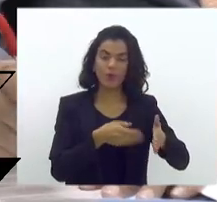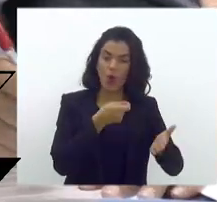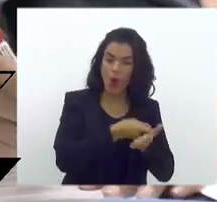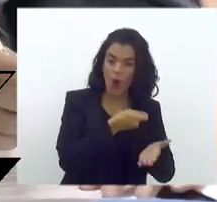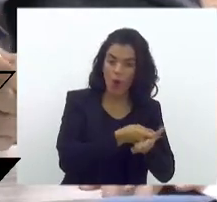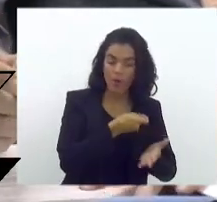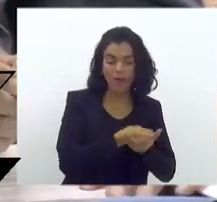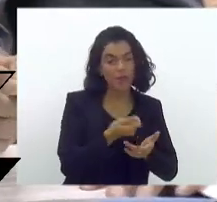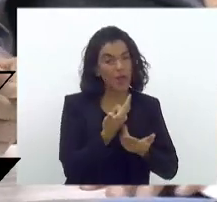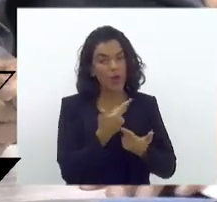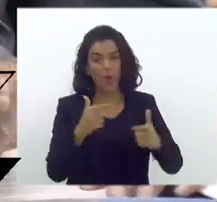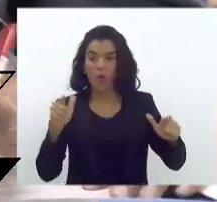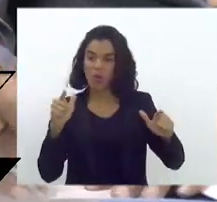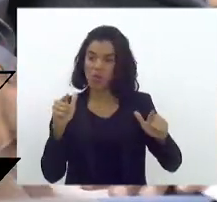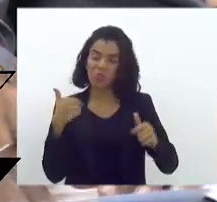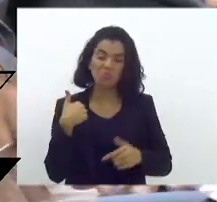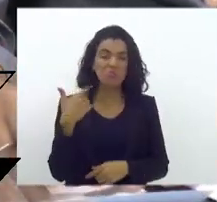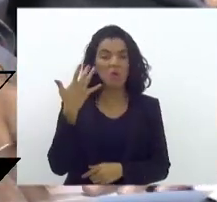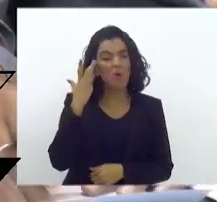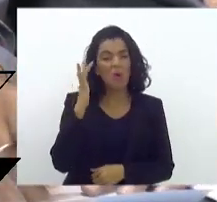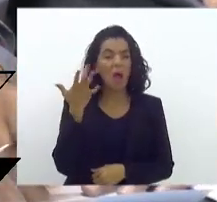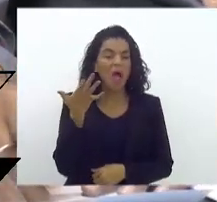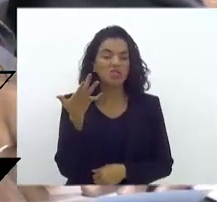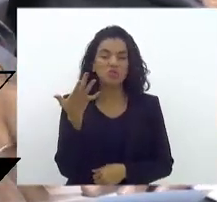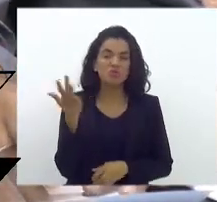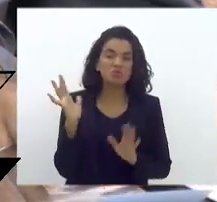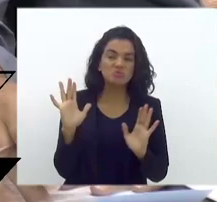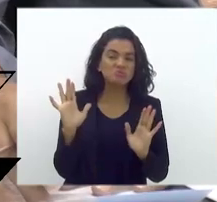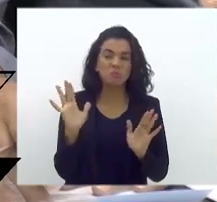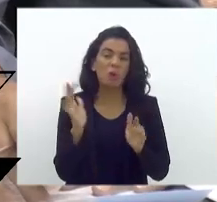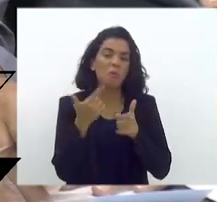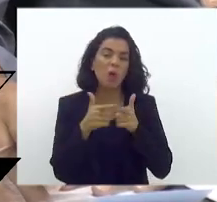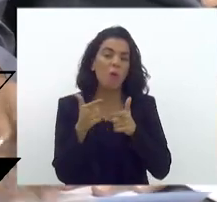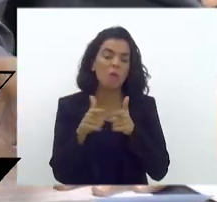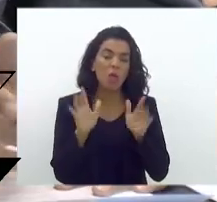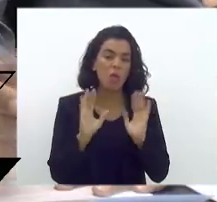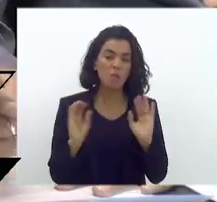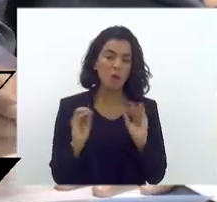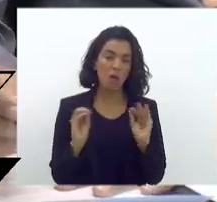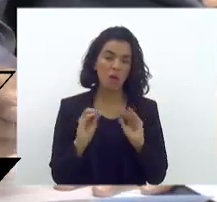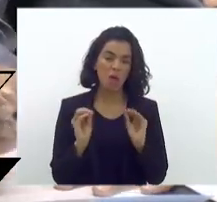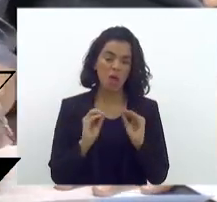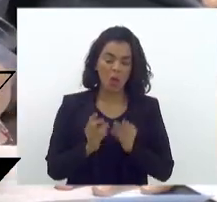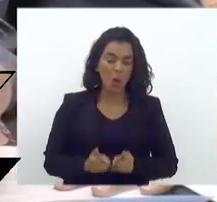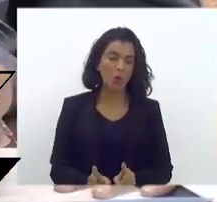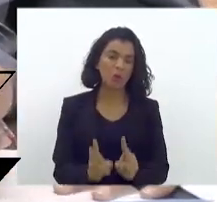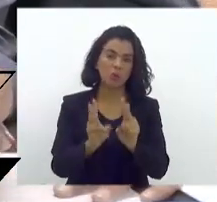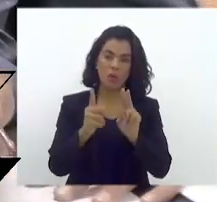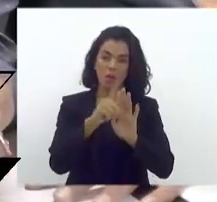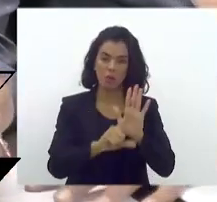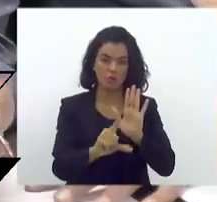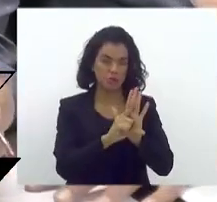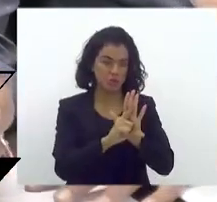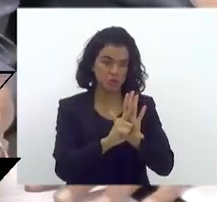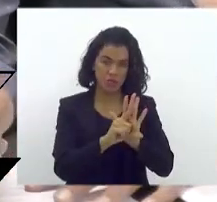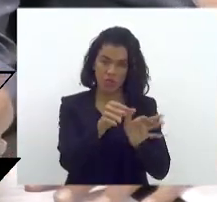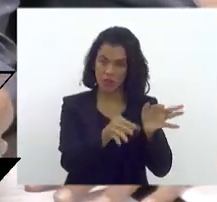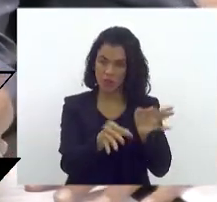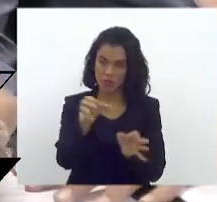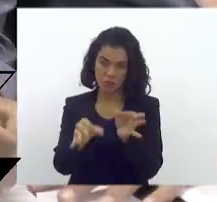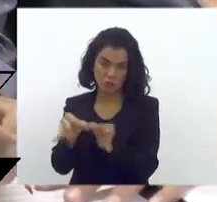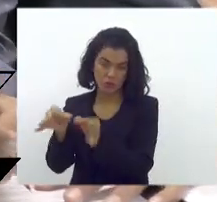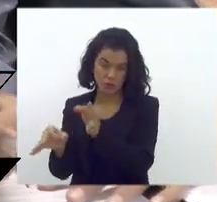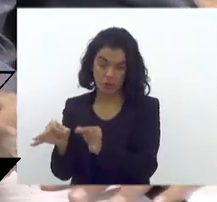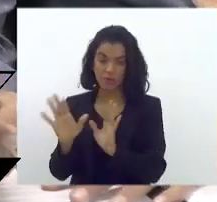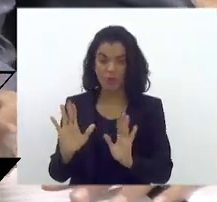obrigatória é outra. Então, não vejo assim maior óbice em prosseguir a